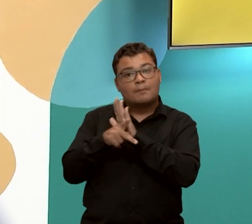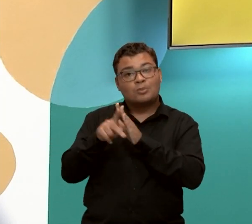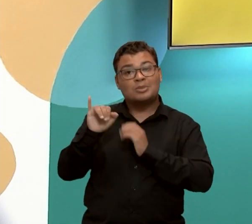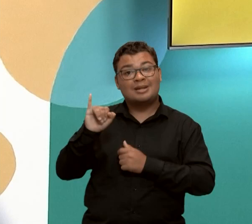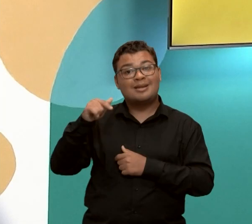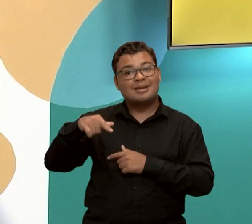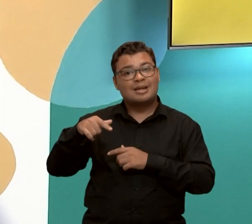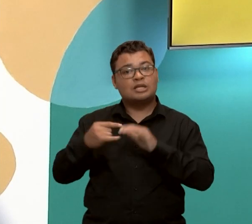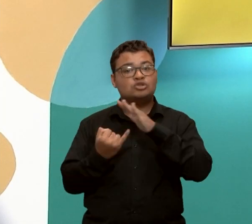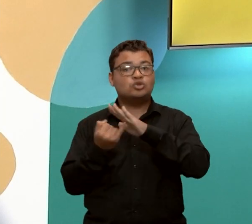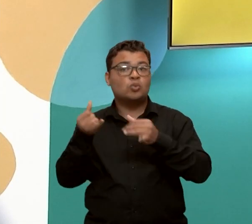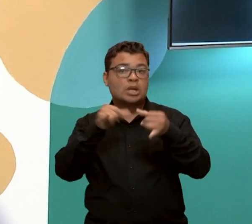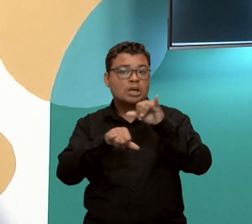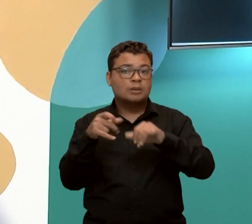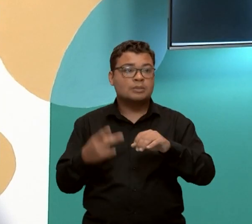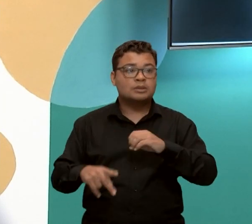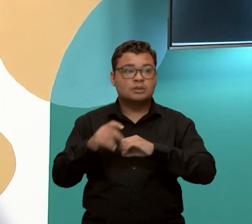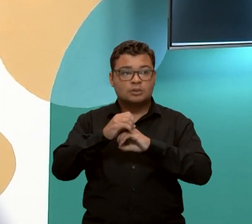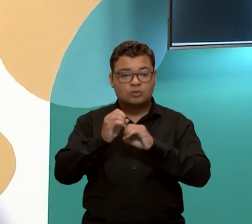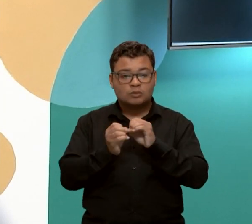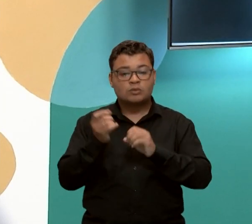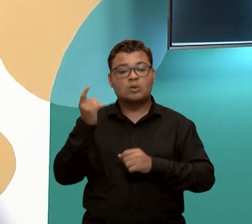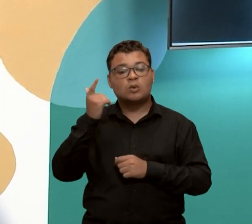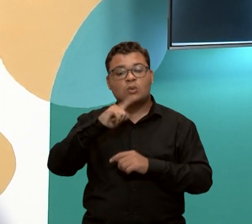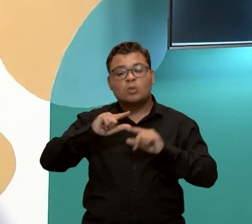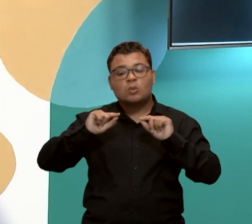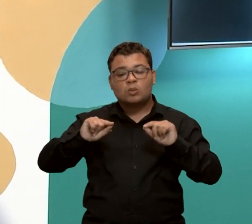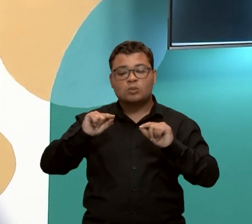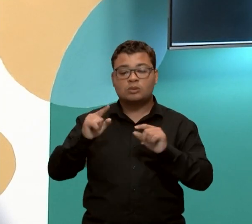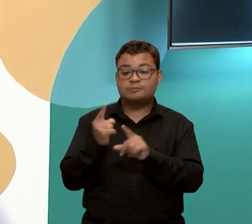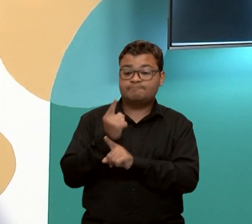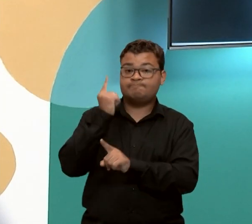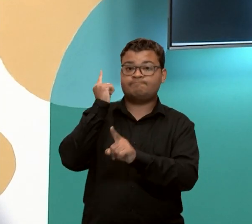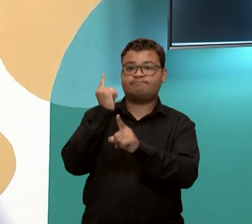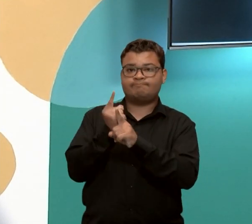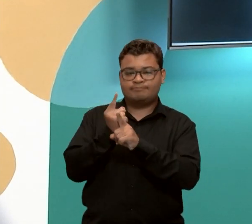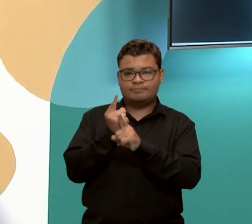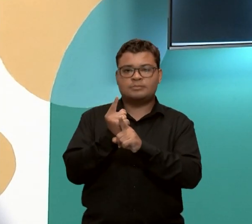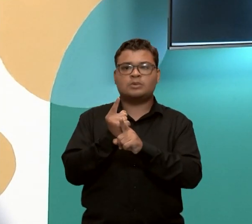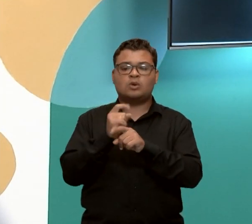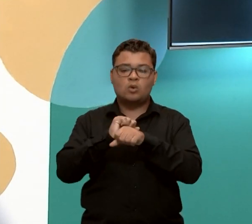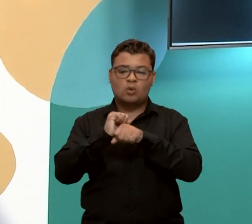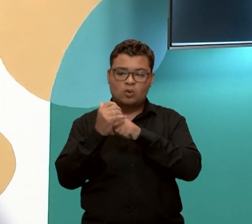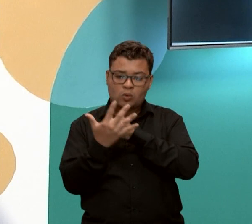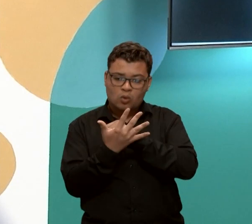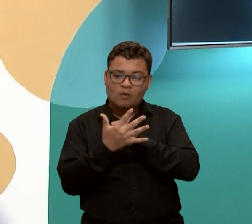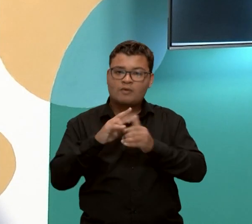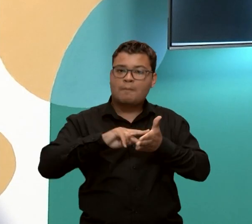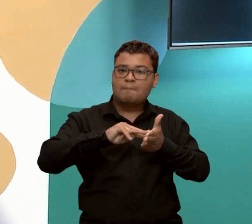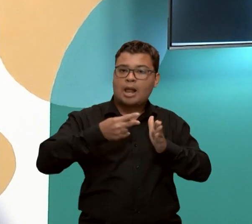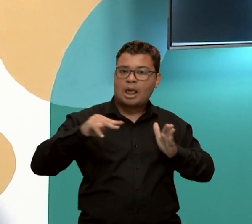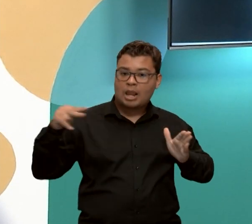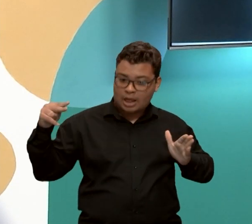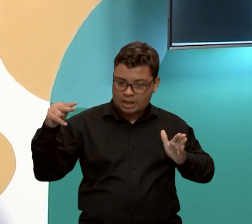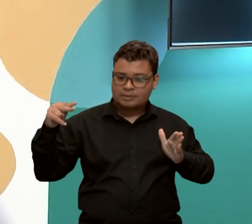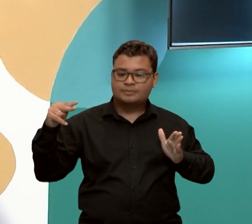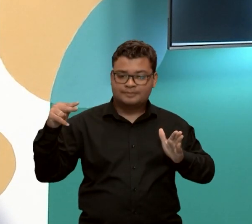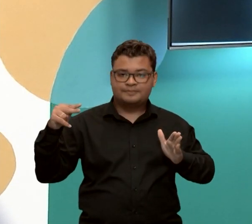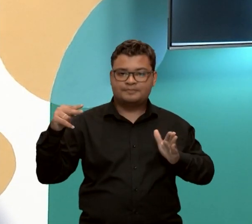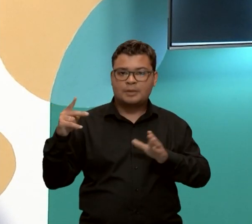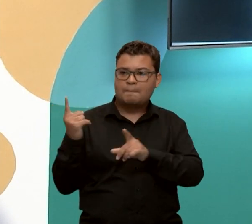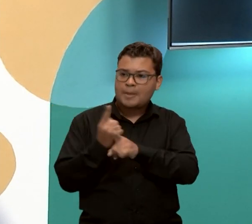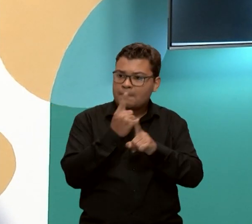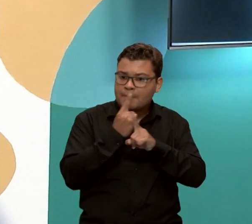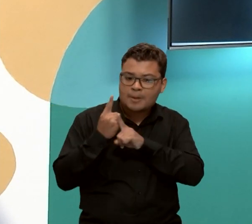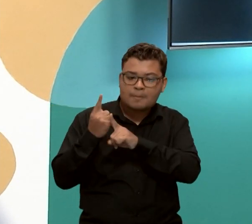da UFG permite a ampliação da detecção de linhagens do vírus que causa a